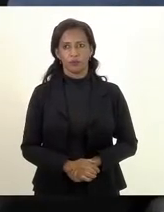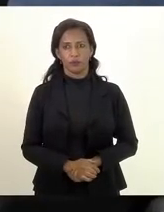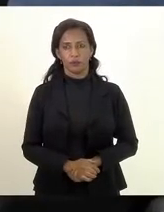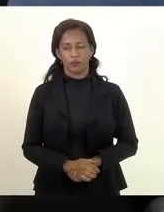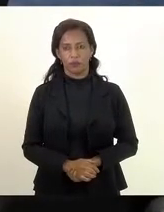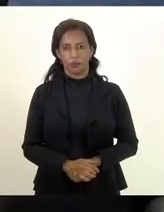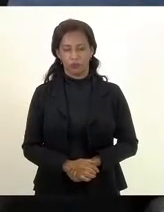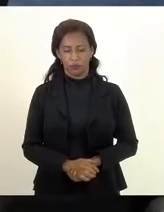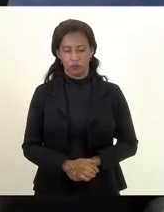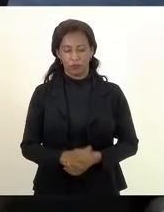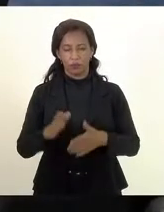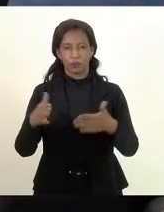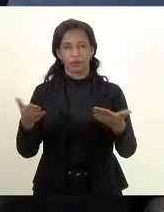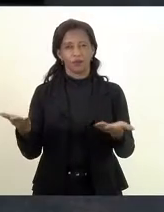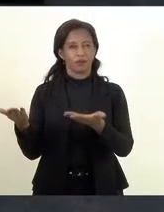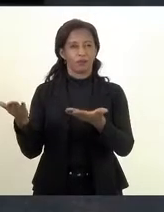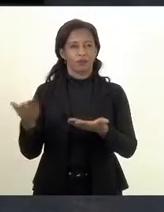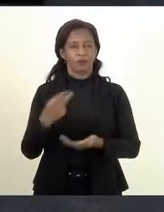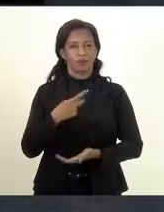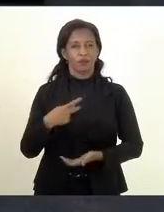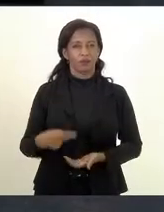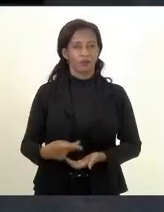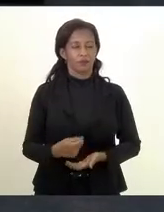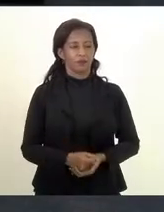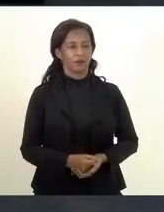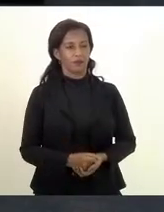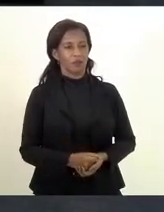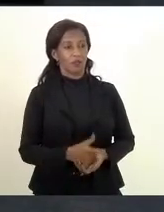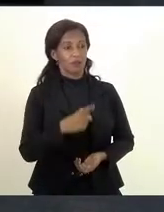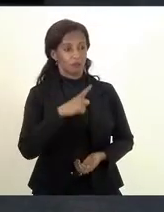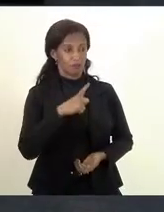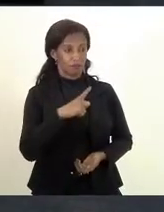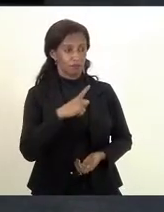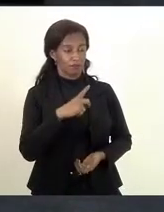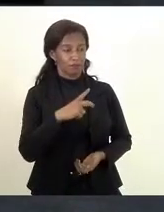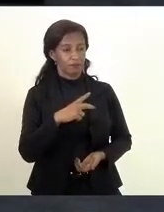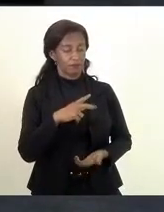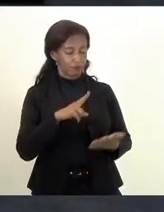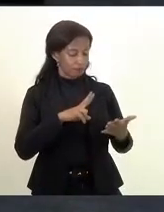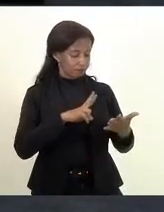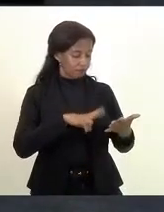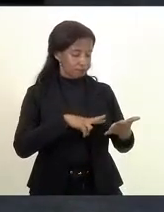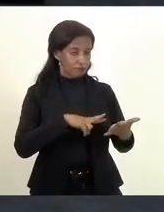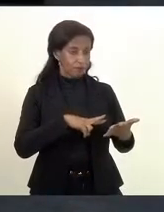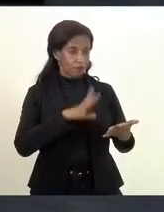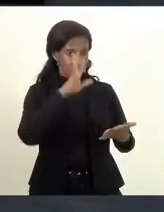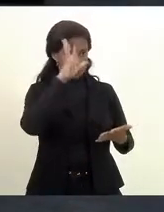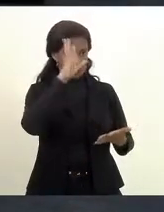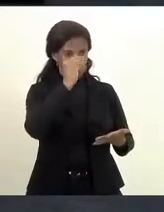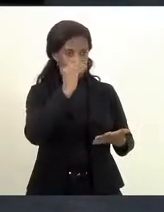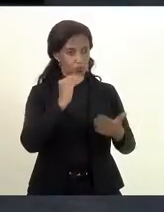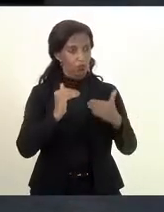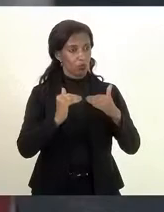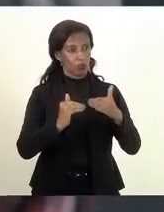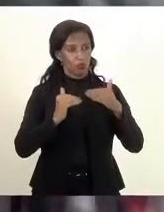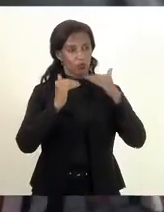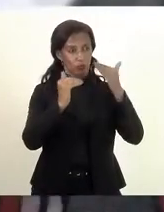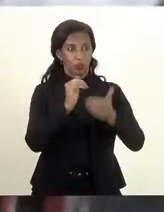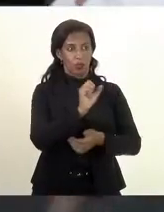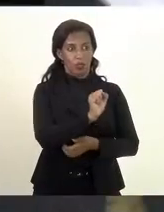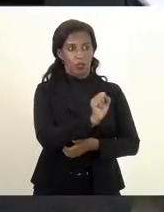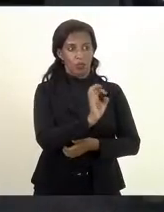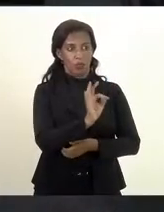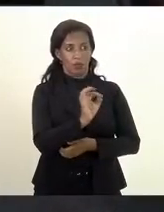Senhora Presidente, tendo em vista que a decisão do Supremo, que não tem o